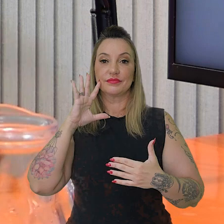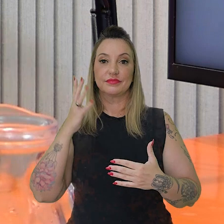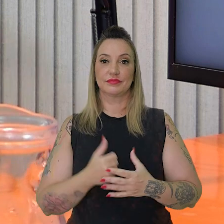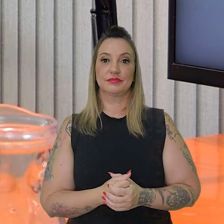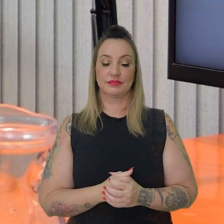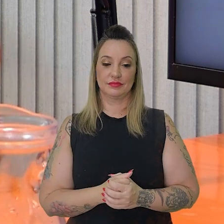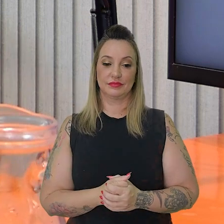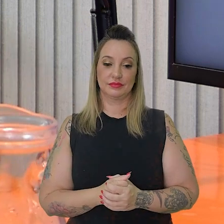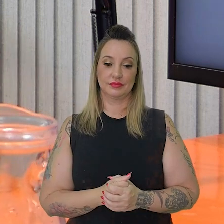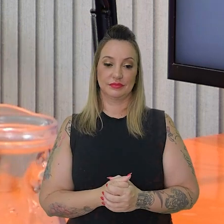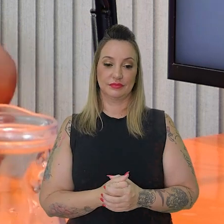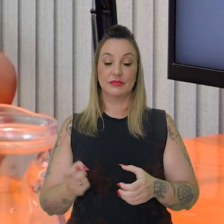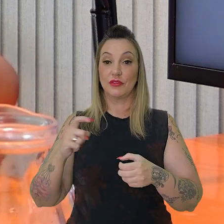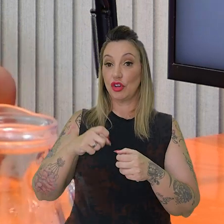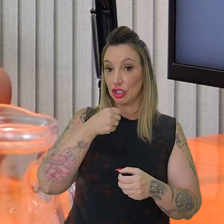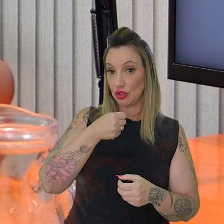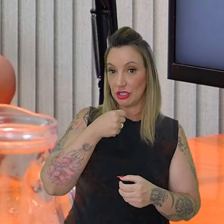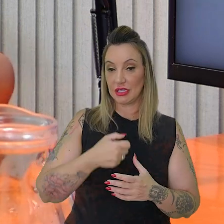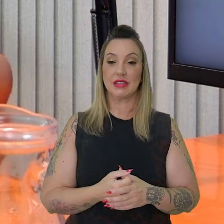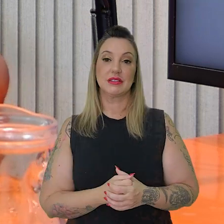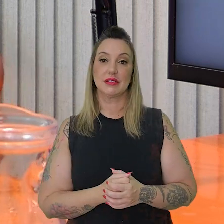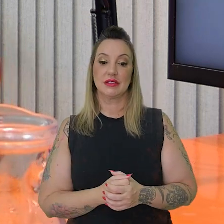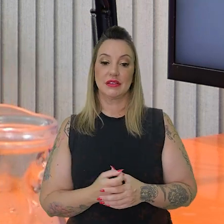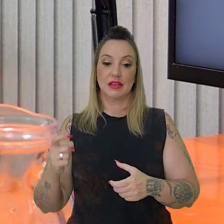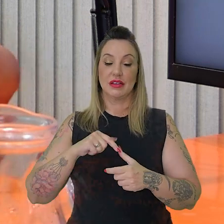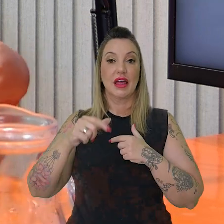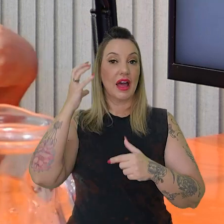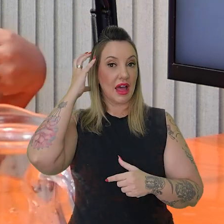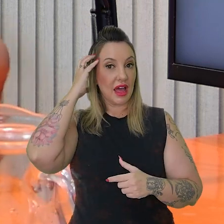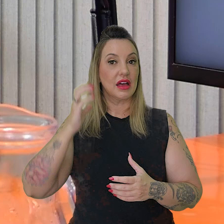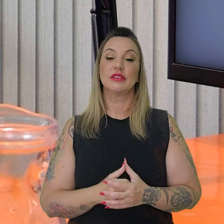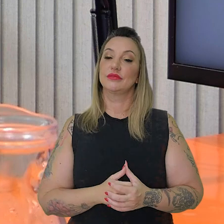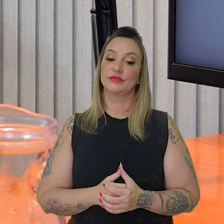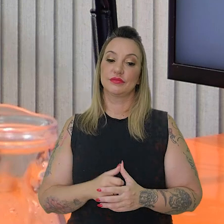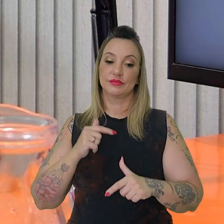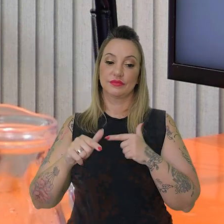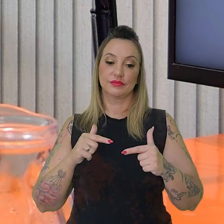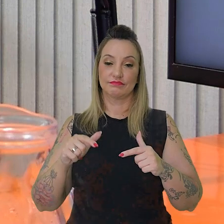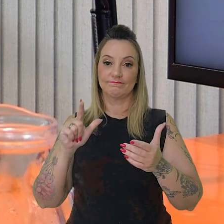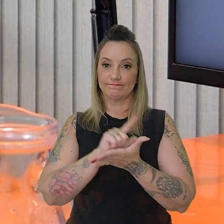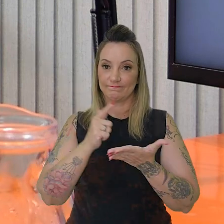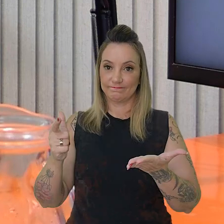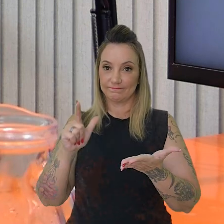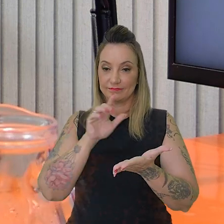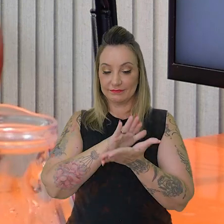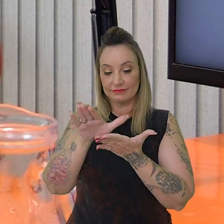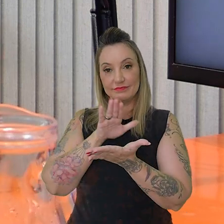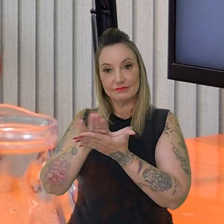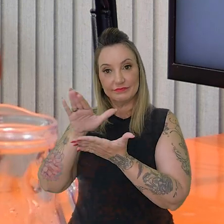né Voltei pro jornalismo voltei trabalhei no rádio por um tempo trabalhei no impresso